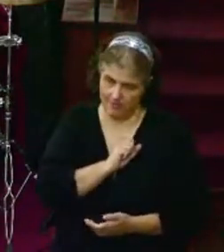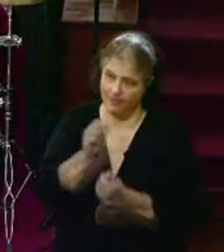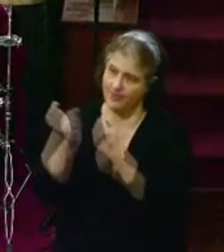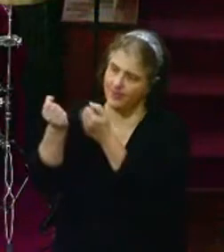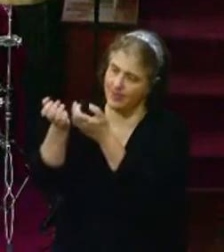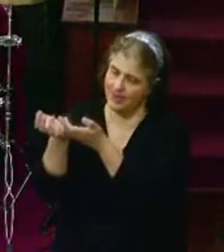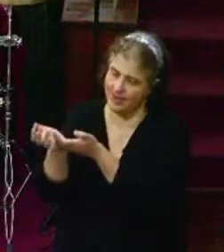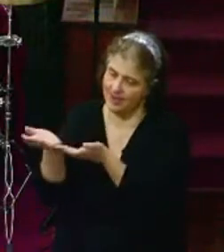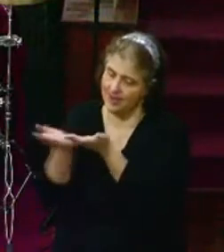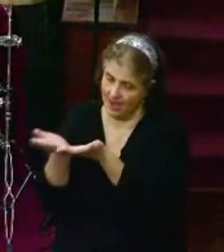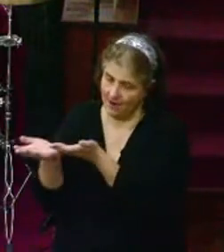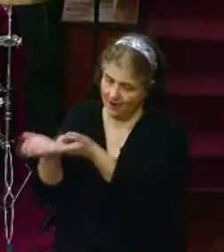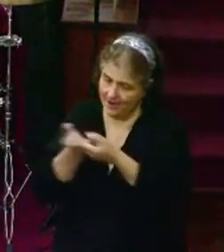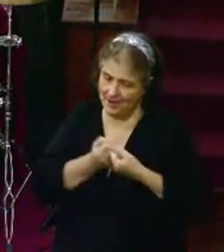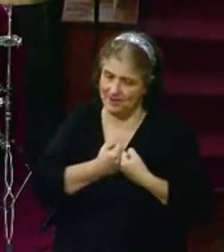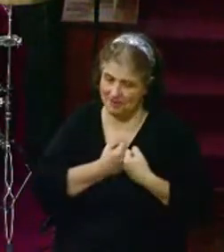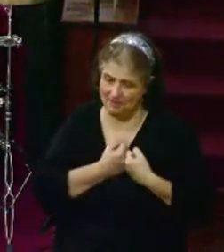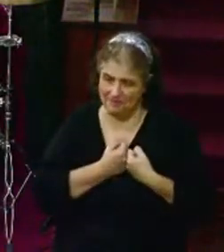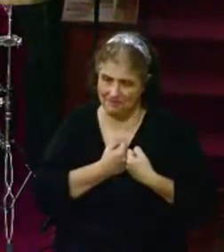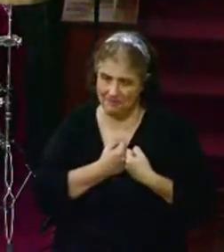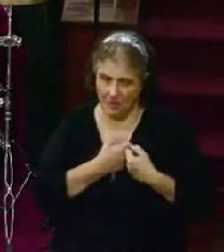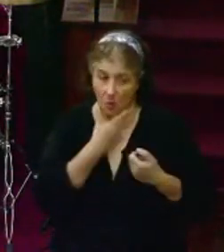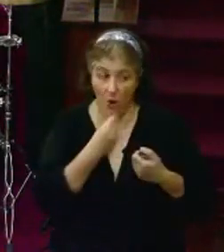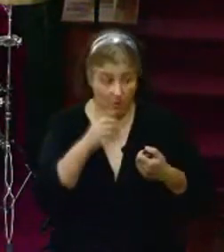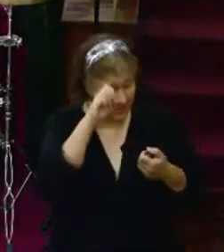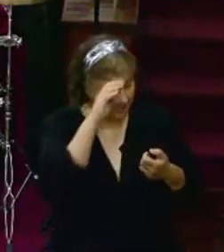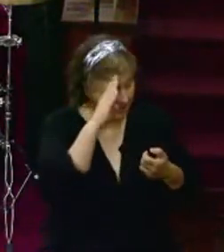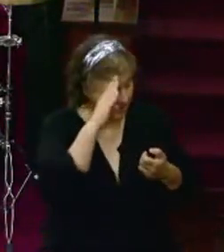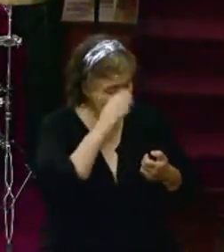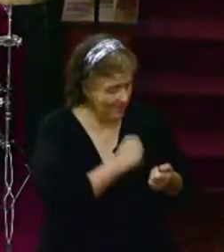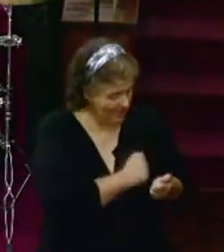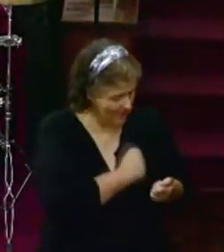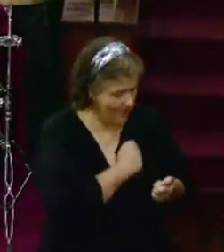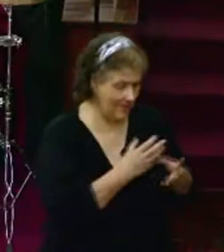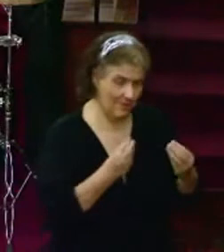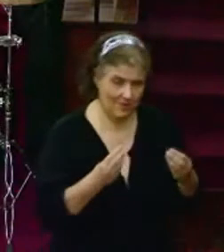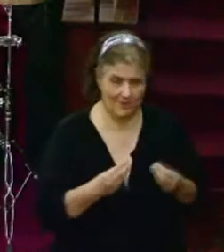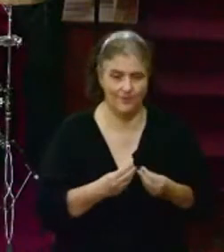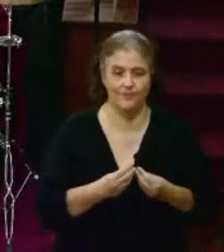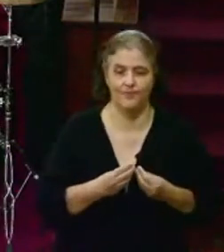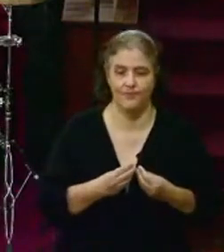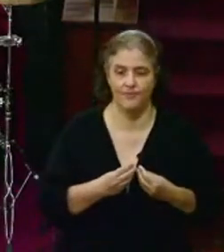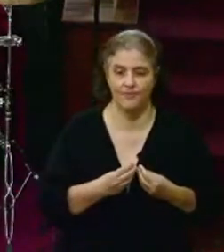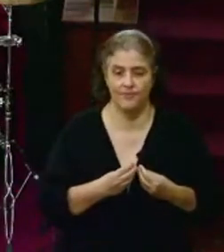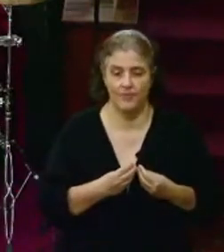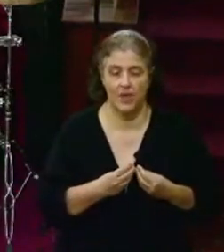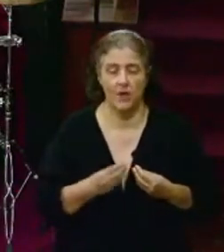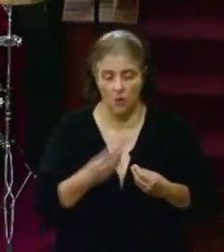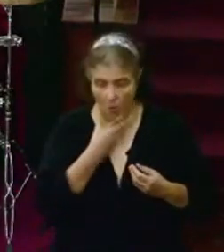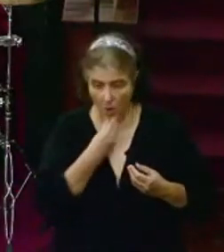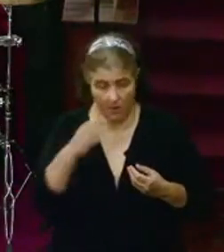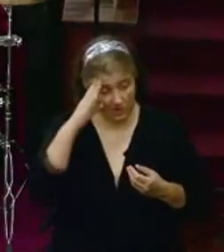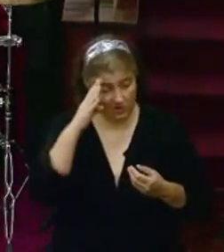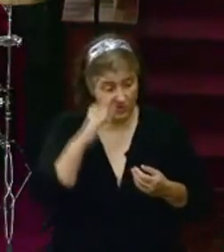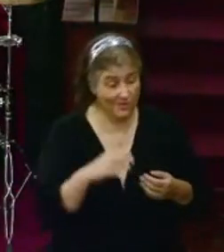centurião. Ele recebe, então, diz o verso 3, segundo o texto, diz que ele ficou sabendo a respeito de Jesus e ele